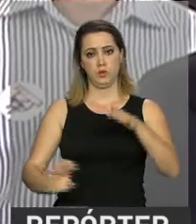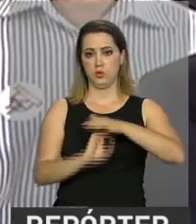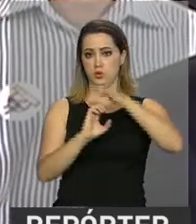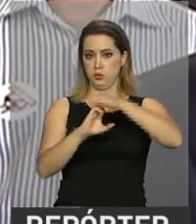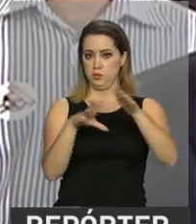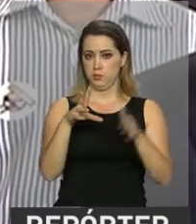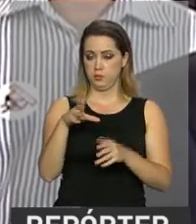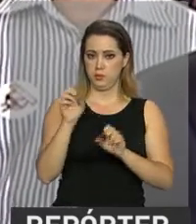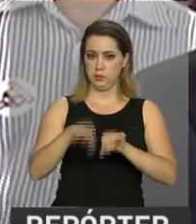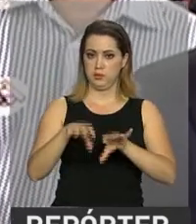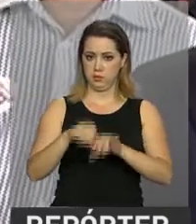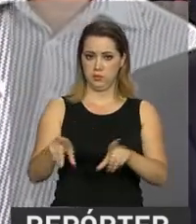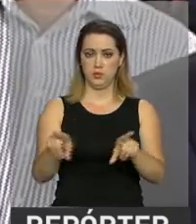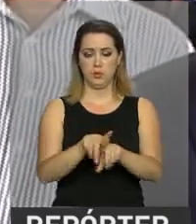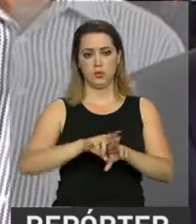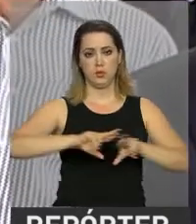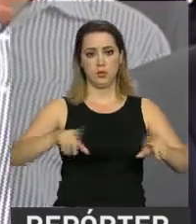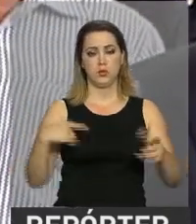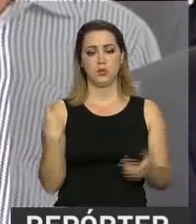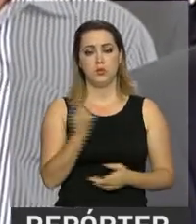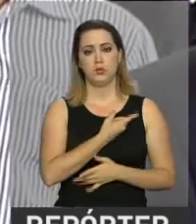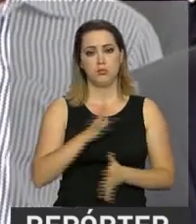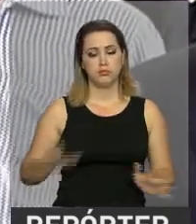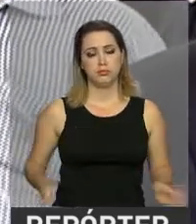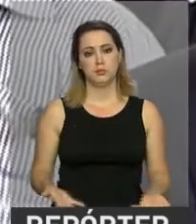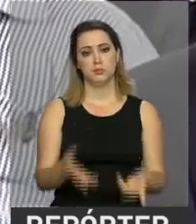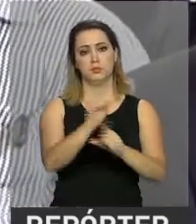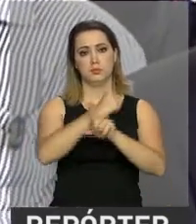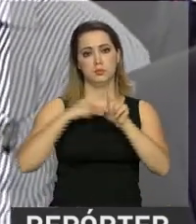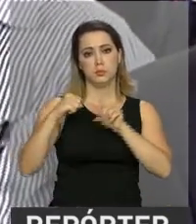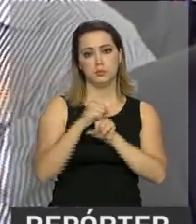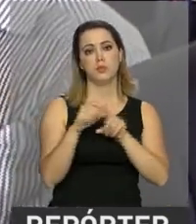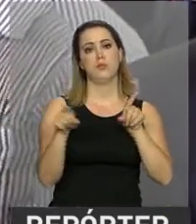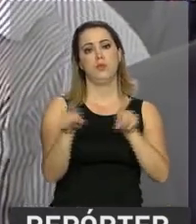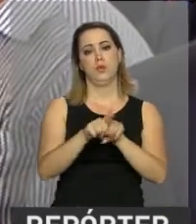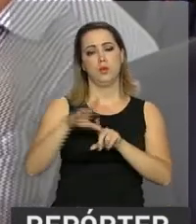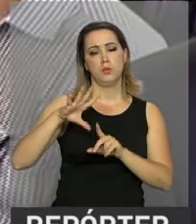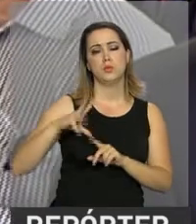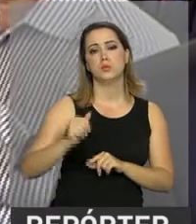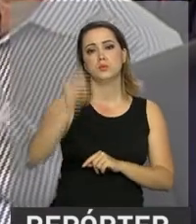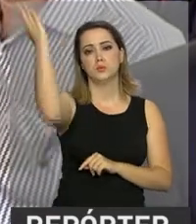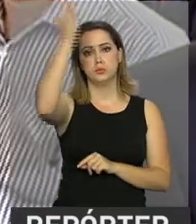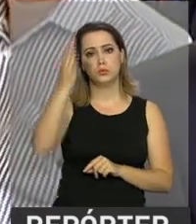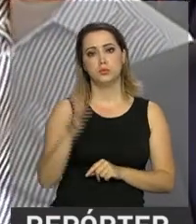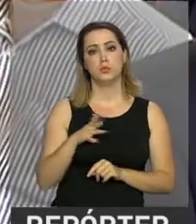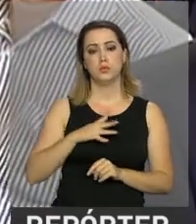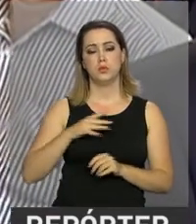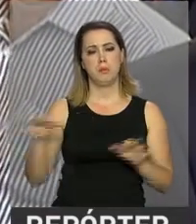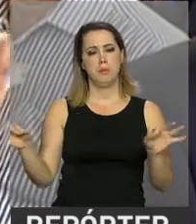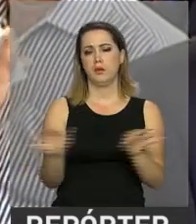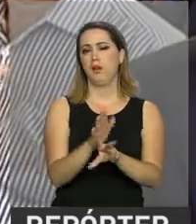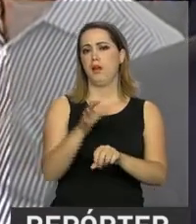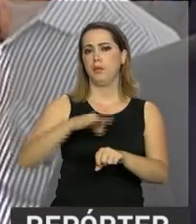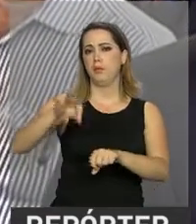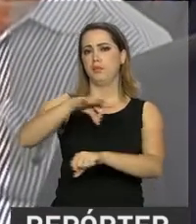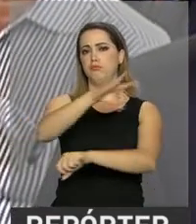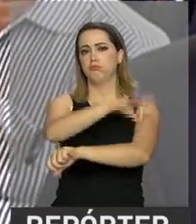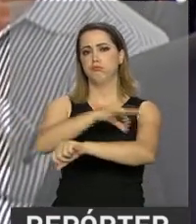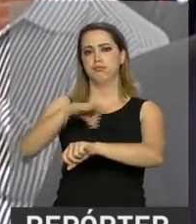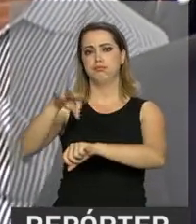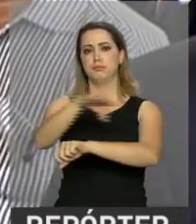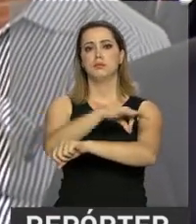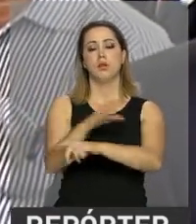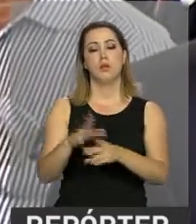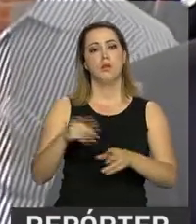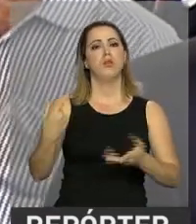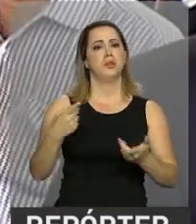gente propague uma mobilização social e nacional de combate ao mosquito que provoca